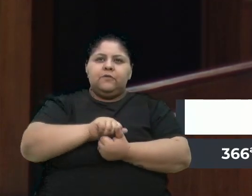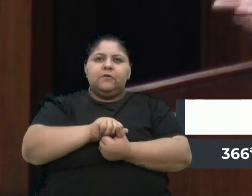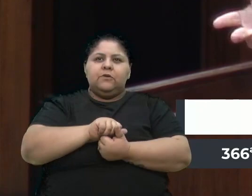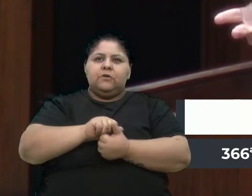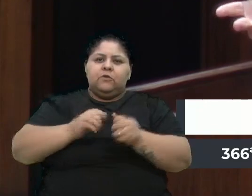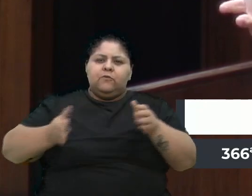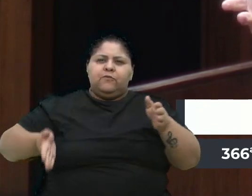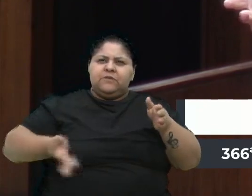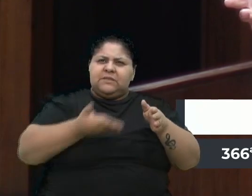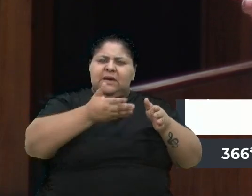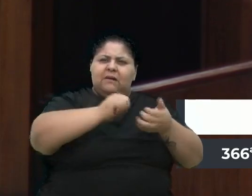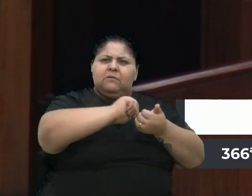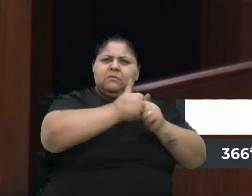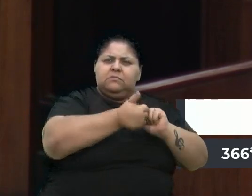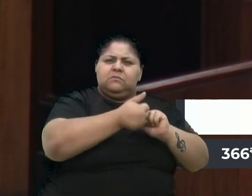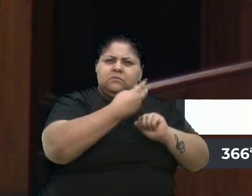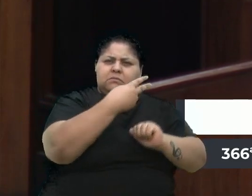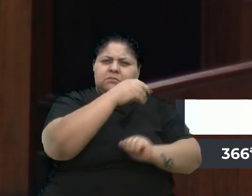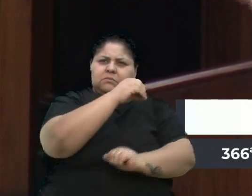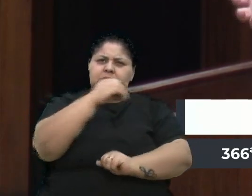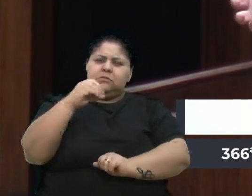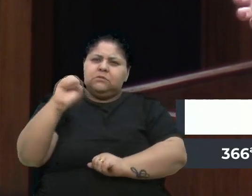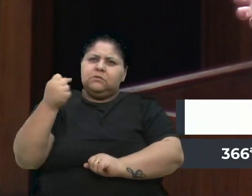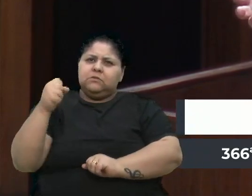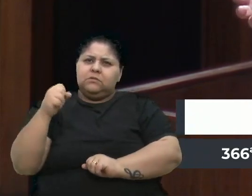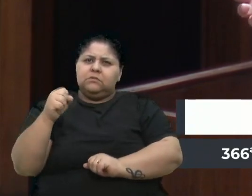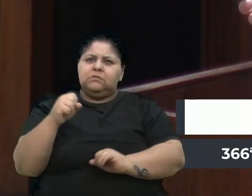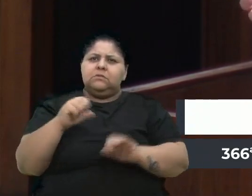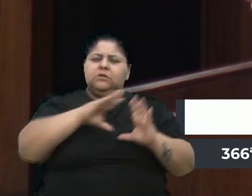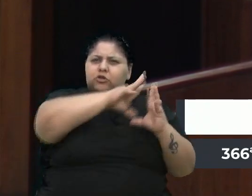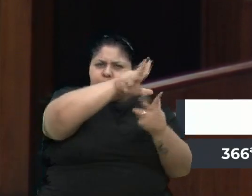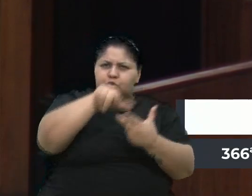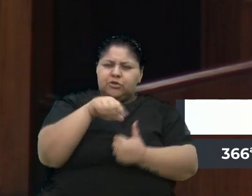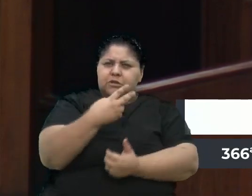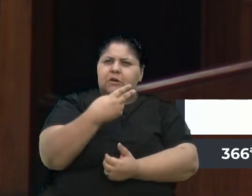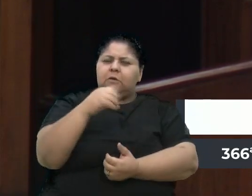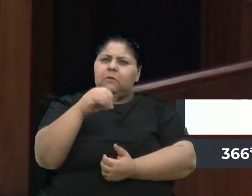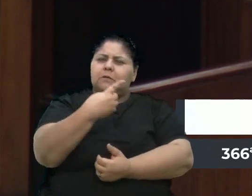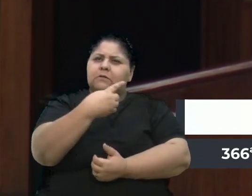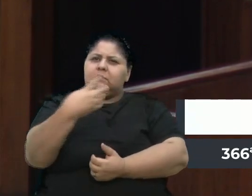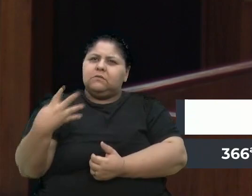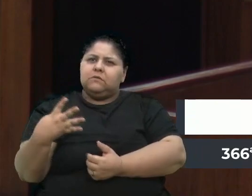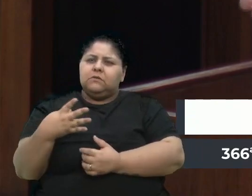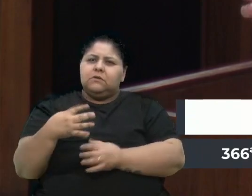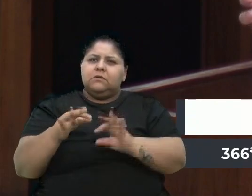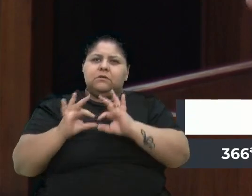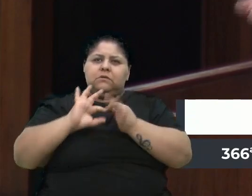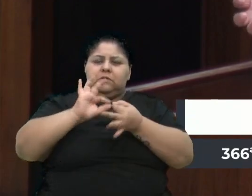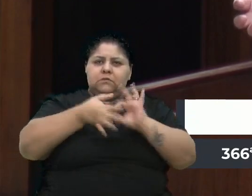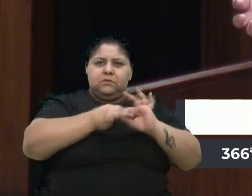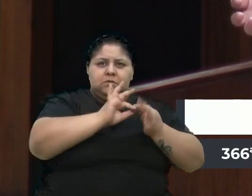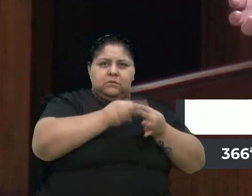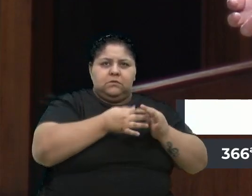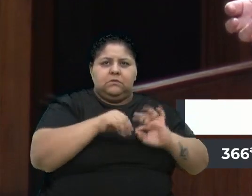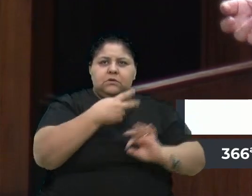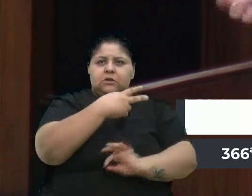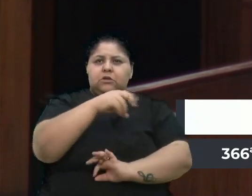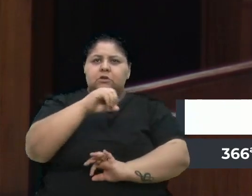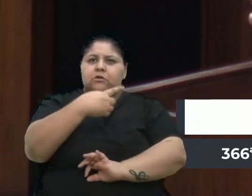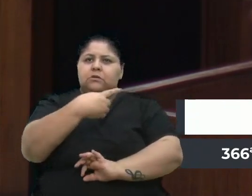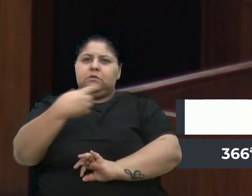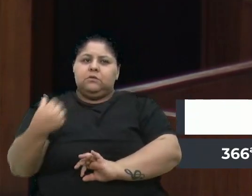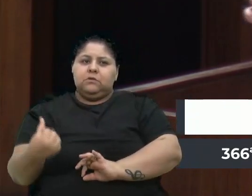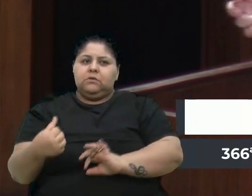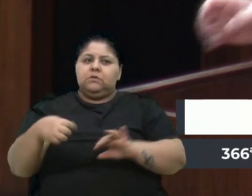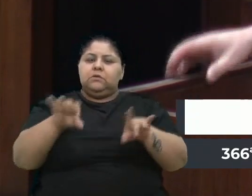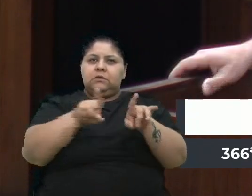das Confederações 2013, o Mundial 2014, as Olimpíadas e as Paralimpíadas 2016 e a Copa